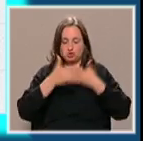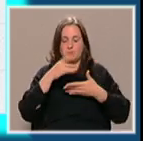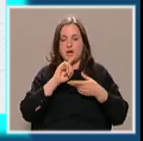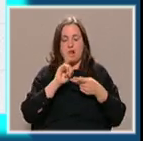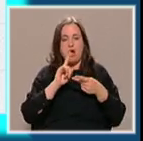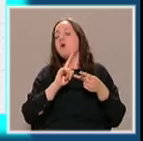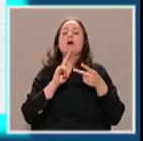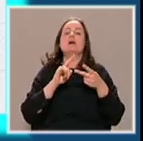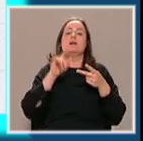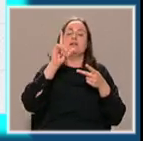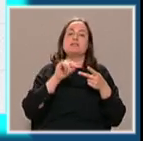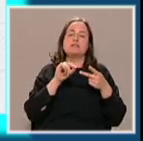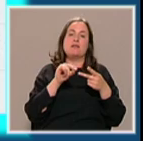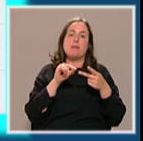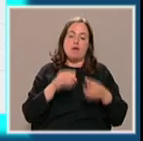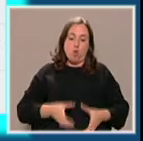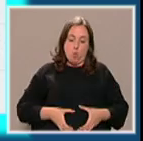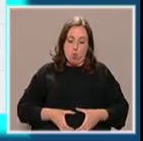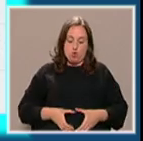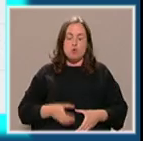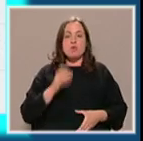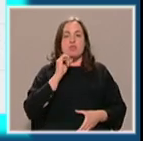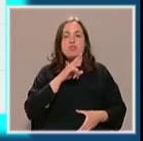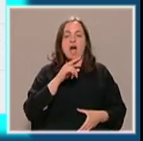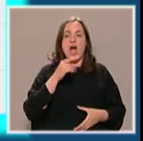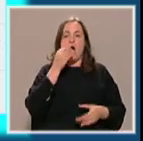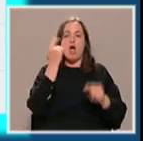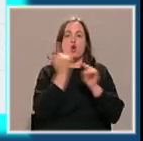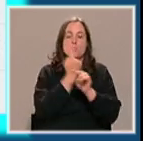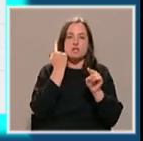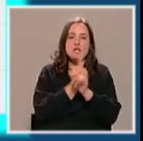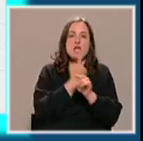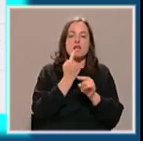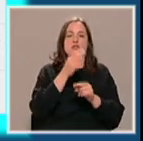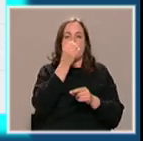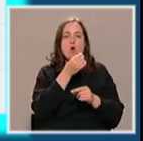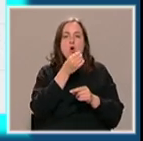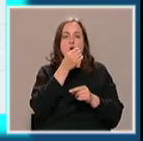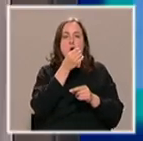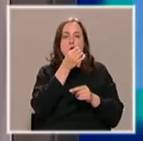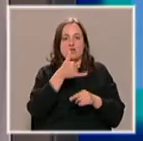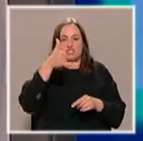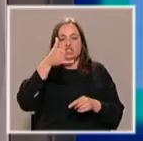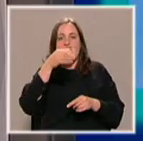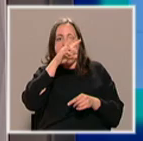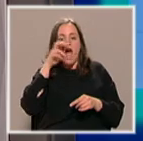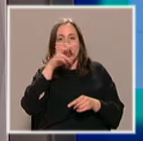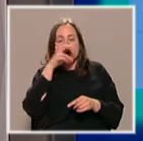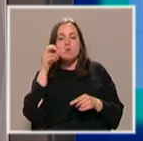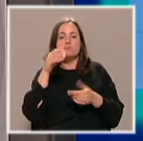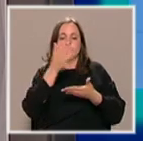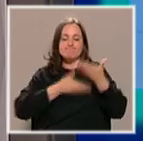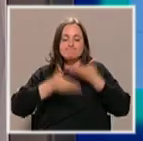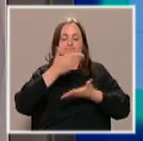o novo ser recebe os nutrientes, o oxigênio e os anticorpos essenciais ao seu desenvolvimento e